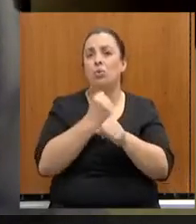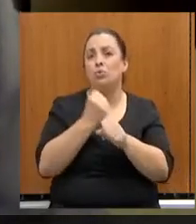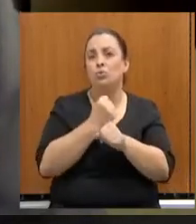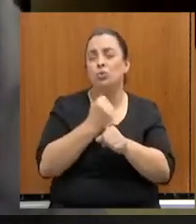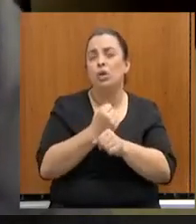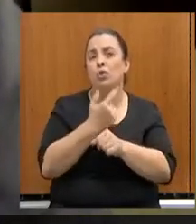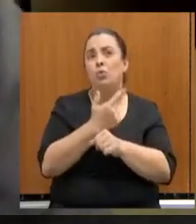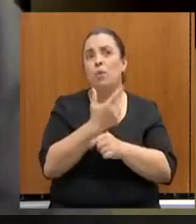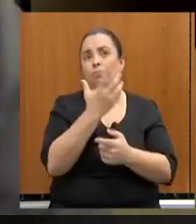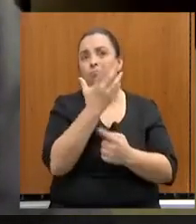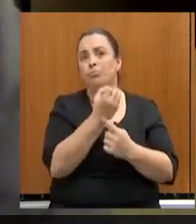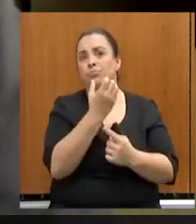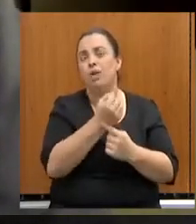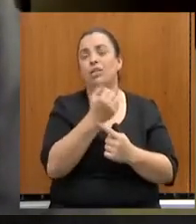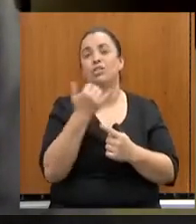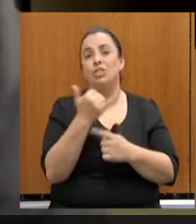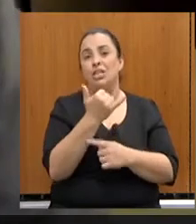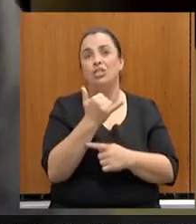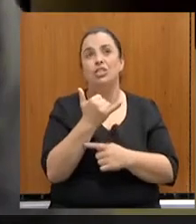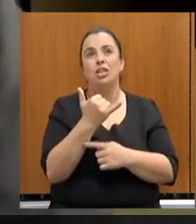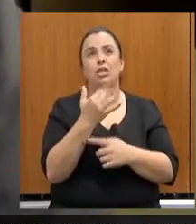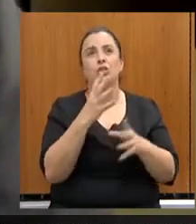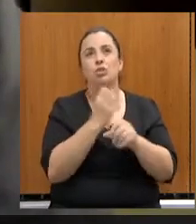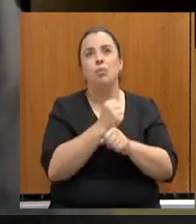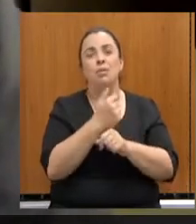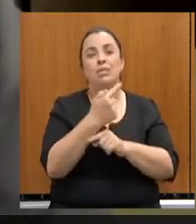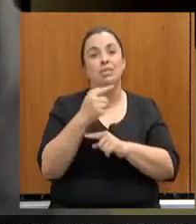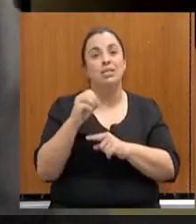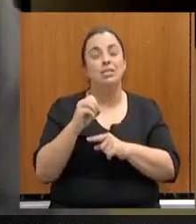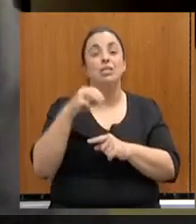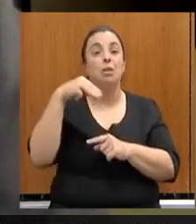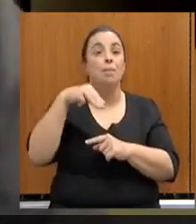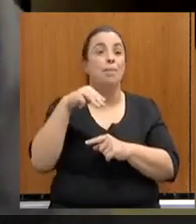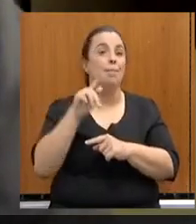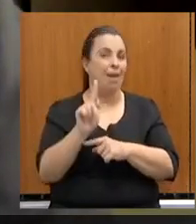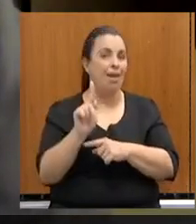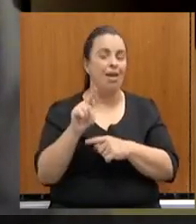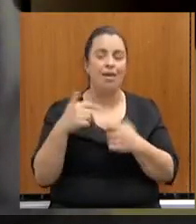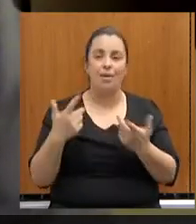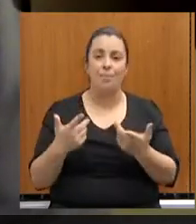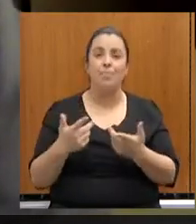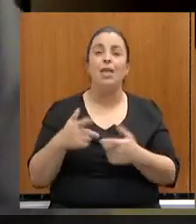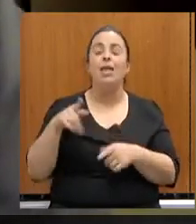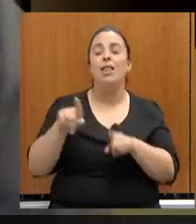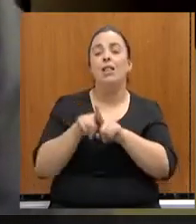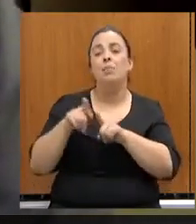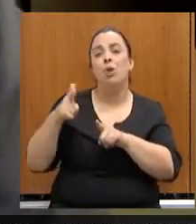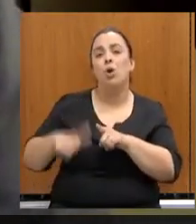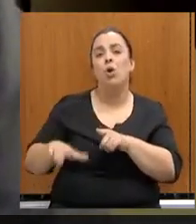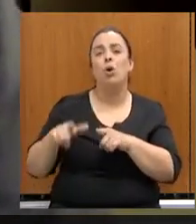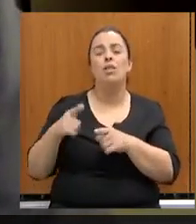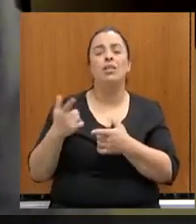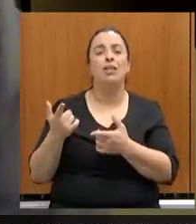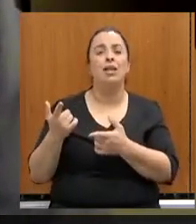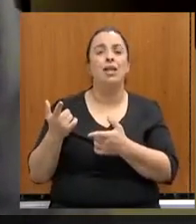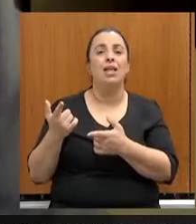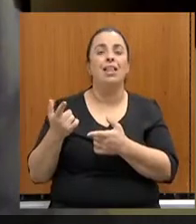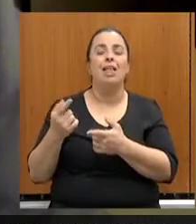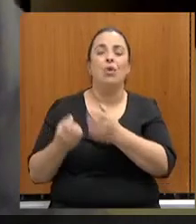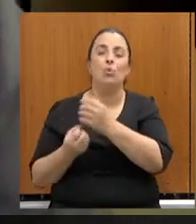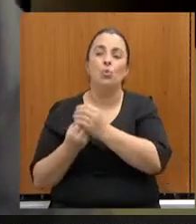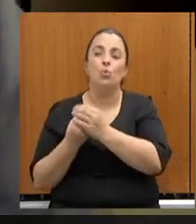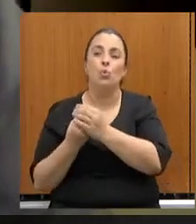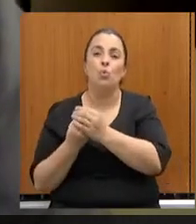pega até energia é que a empresa consegui mineira barca Nation está construindo uma